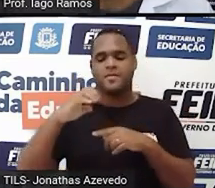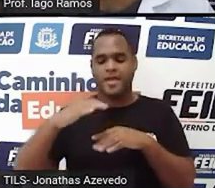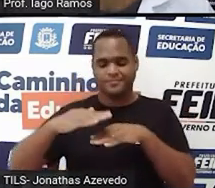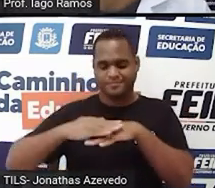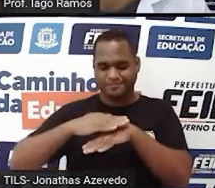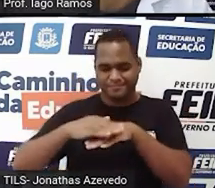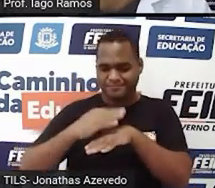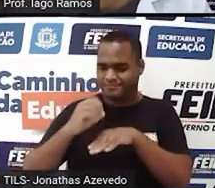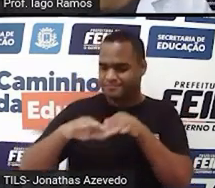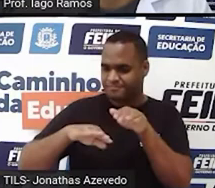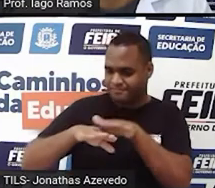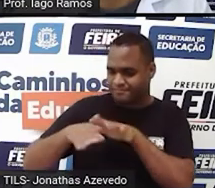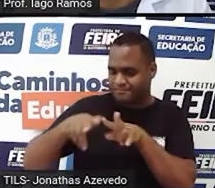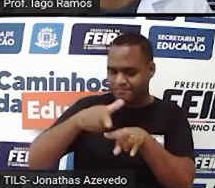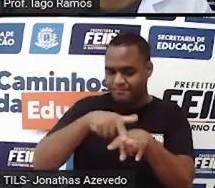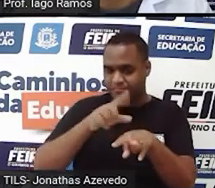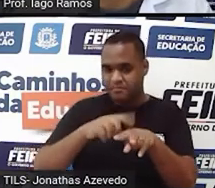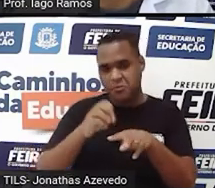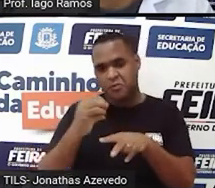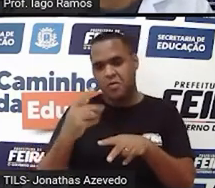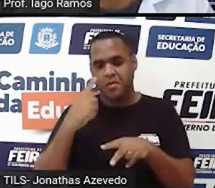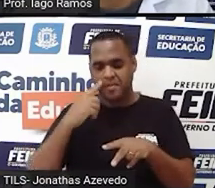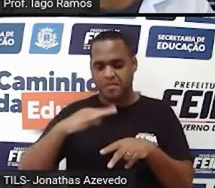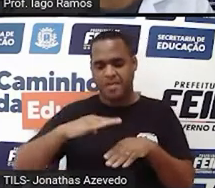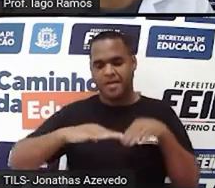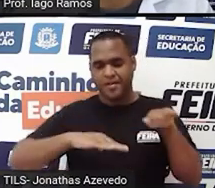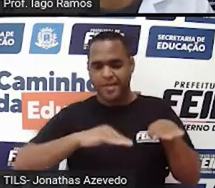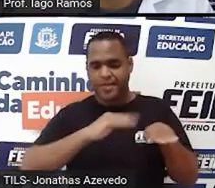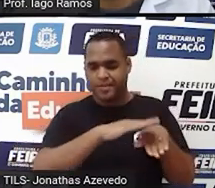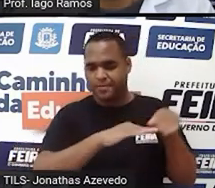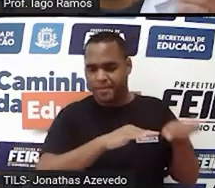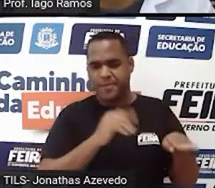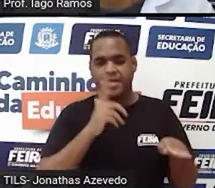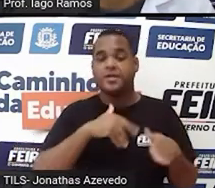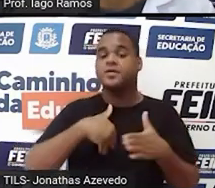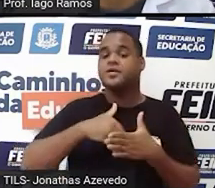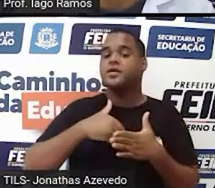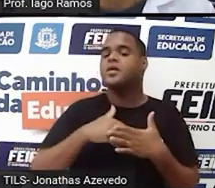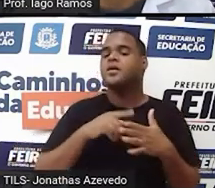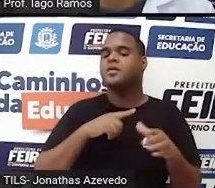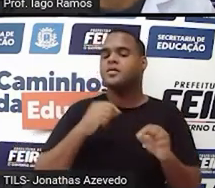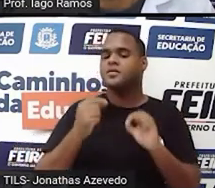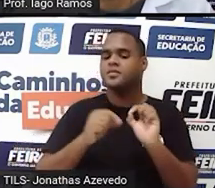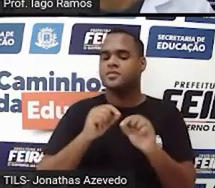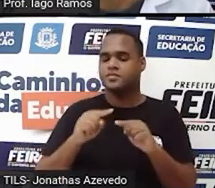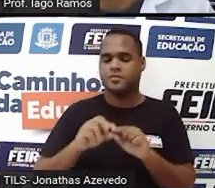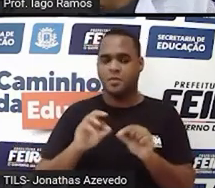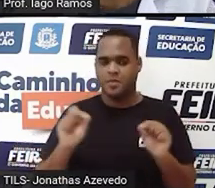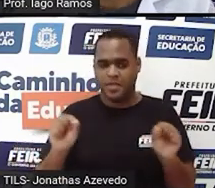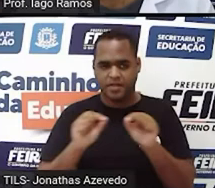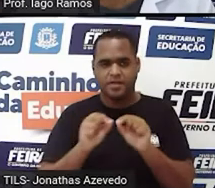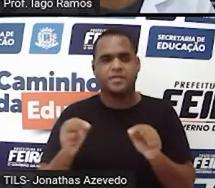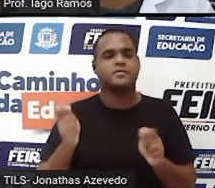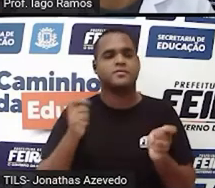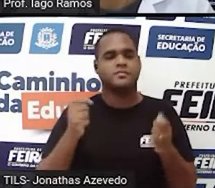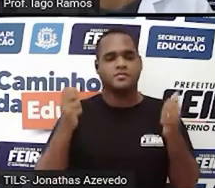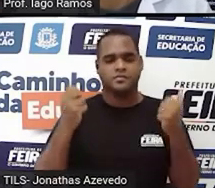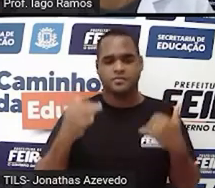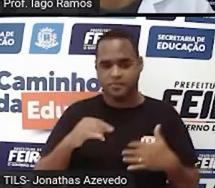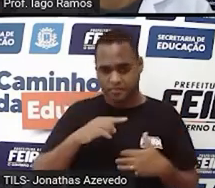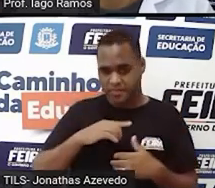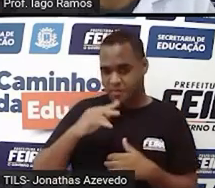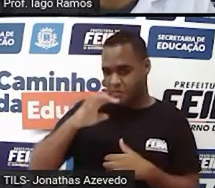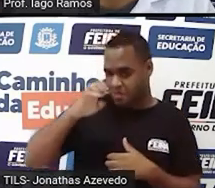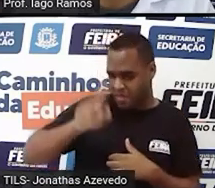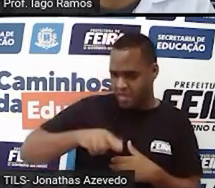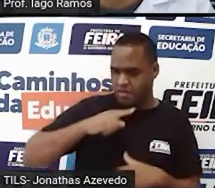vizinhas né os gols EA gente meio-dia é fazer a medida dessas pra vizinhas desses gols com os nossos pés